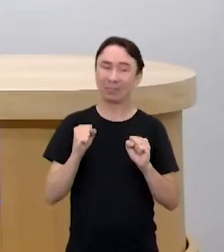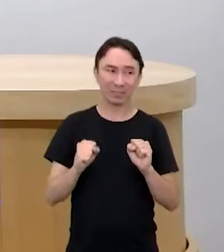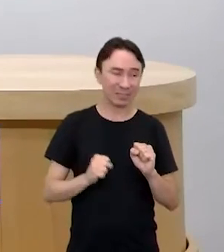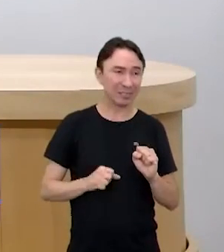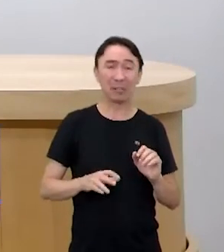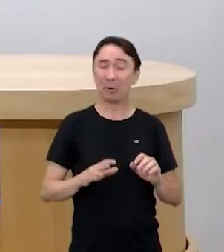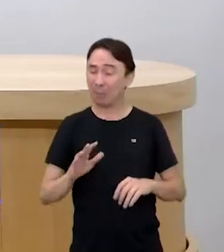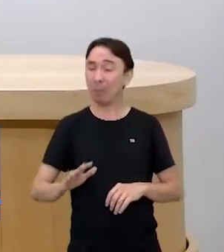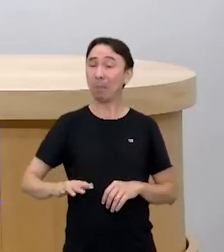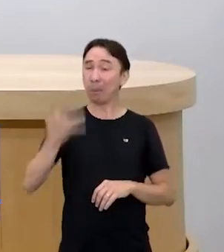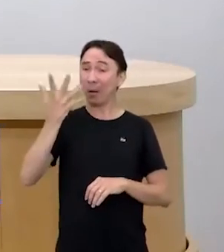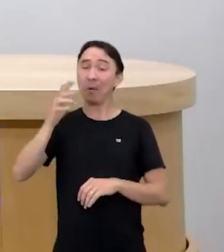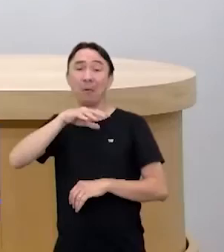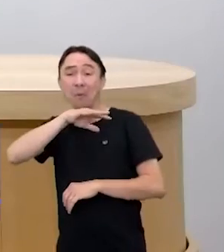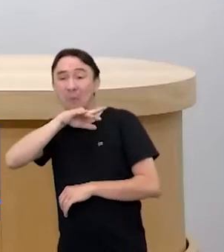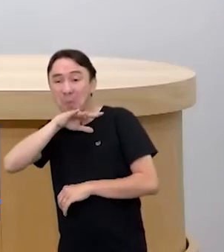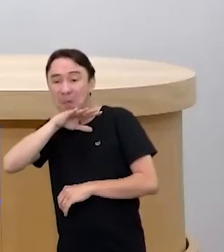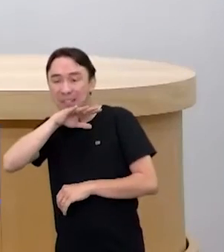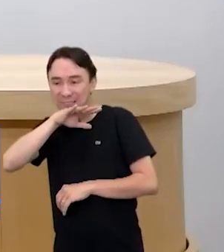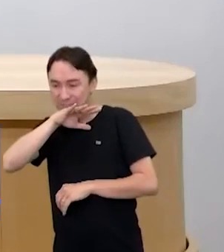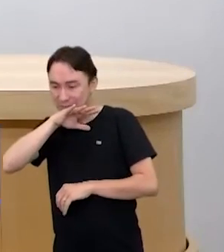em arte.